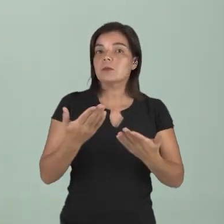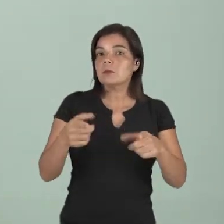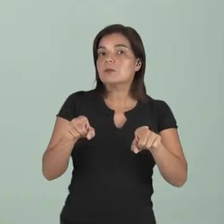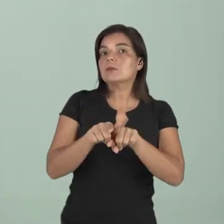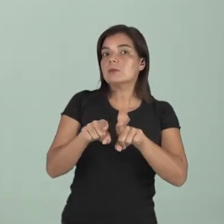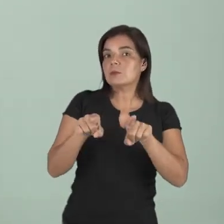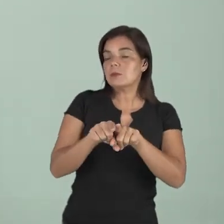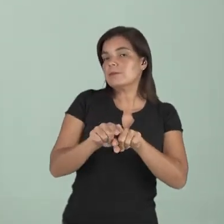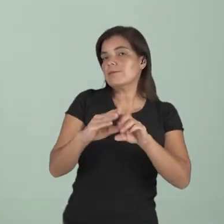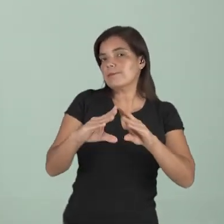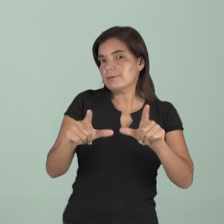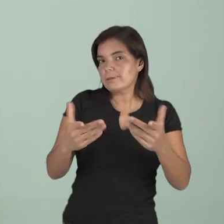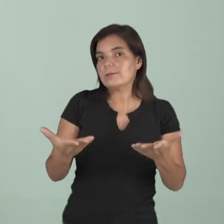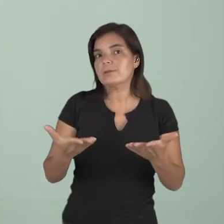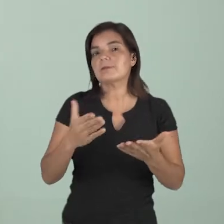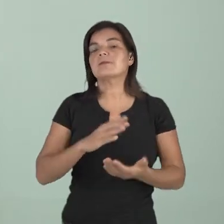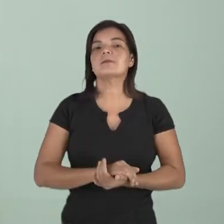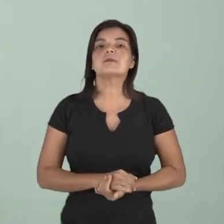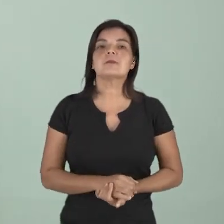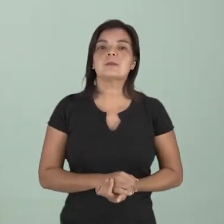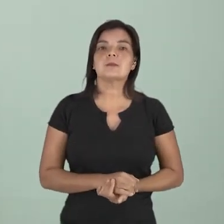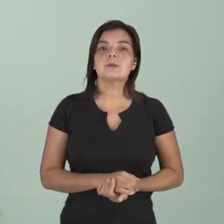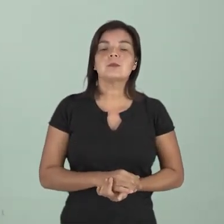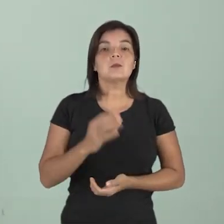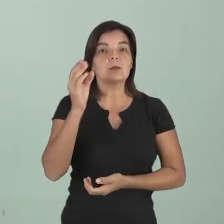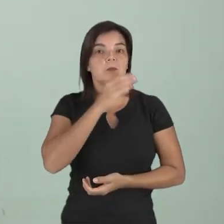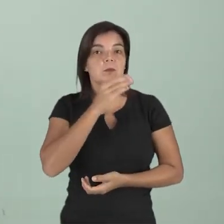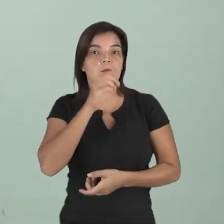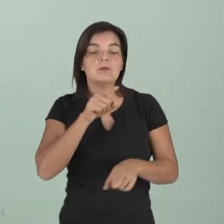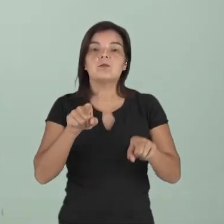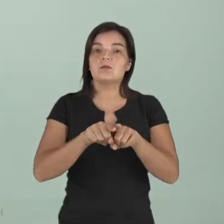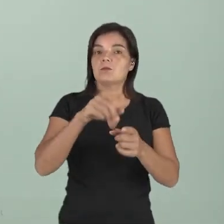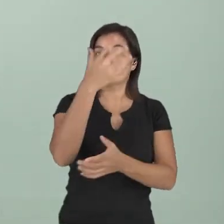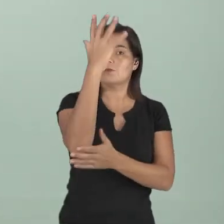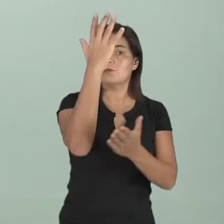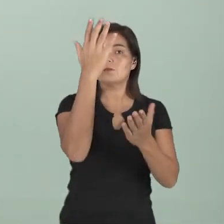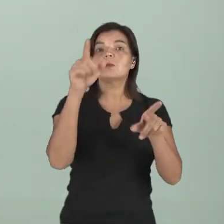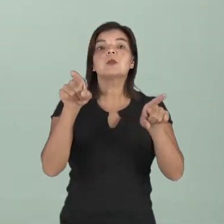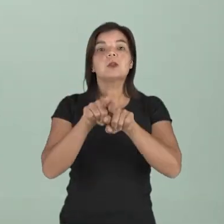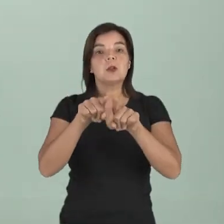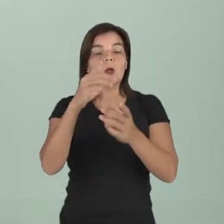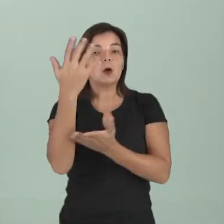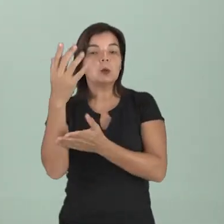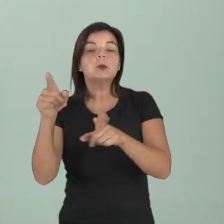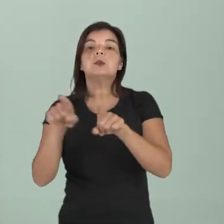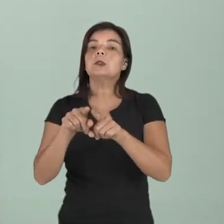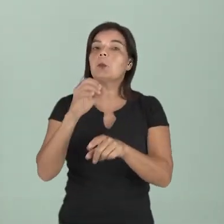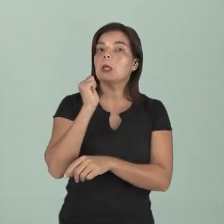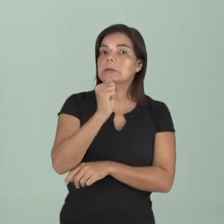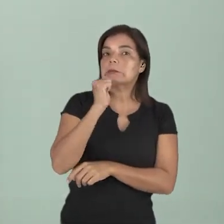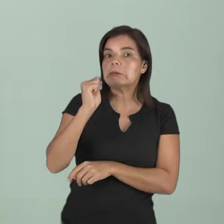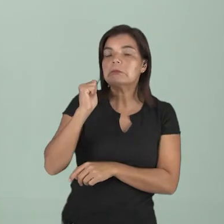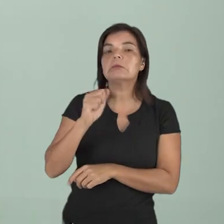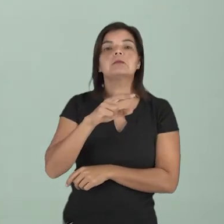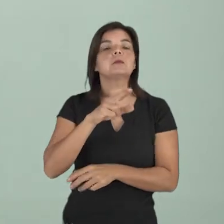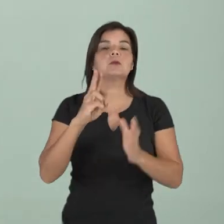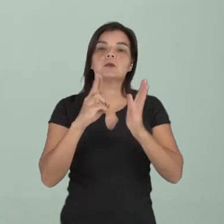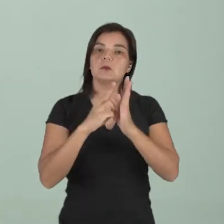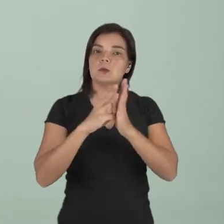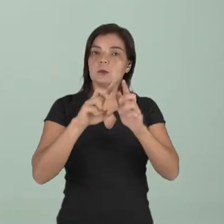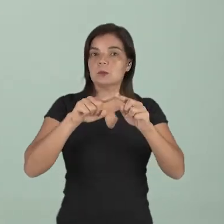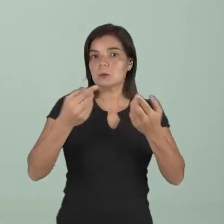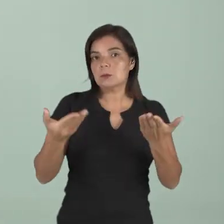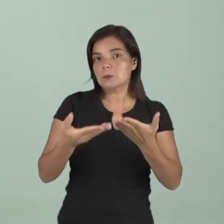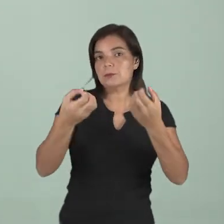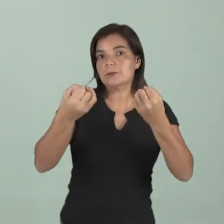Isso sem contar, claro, nas correrias, nas matanças indígenas que tiveram, mas que não é o